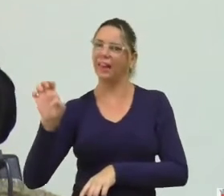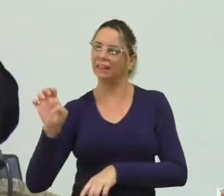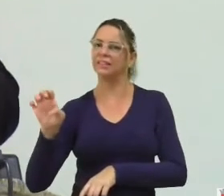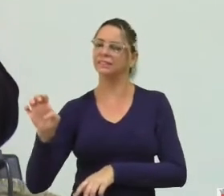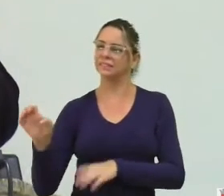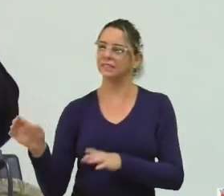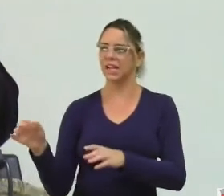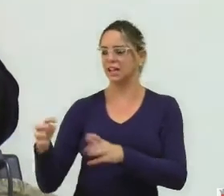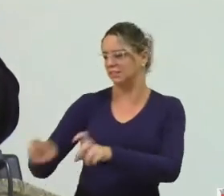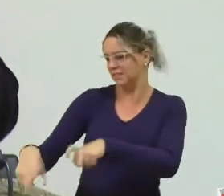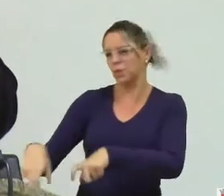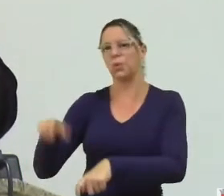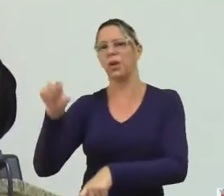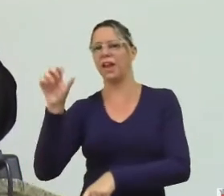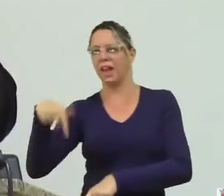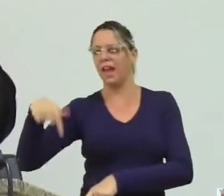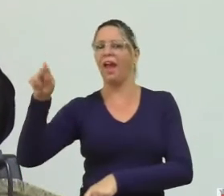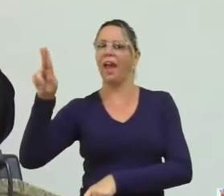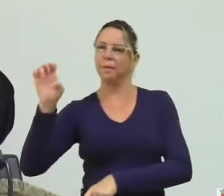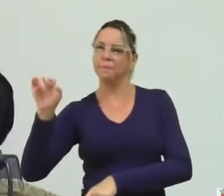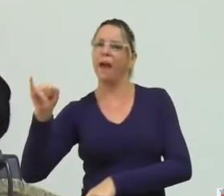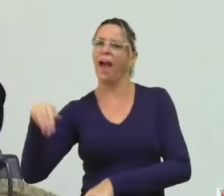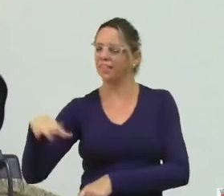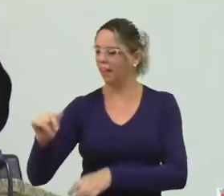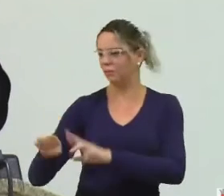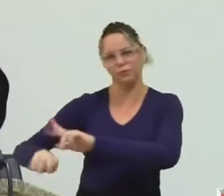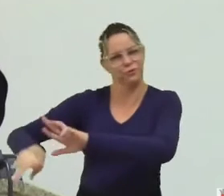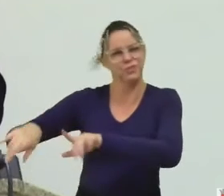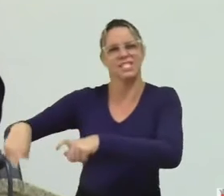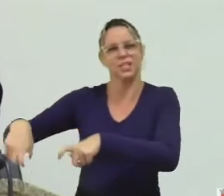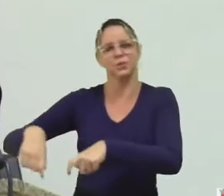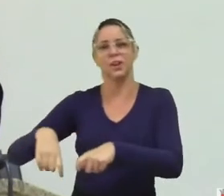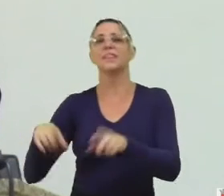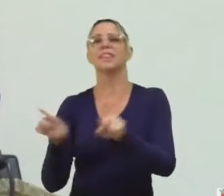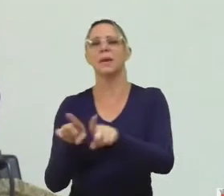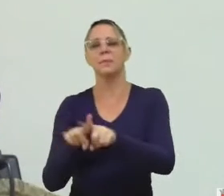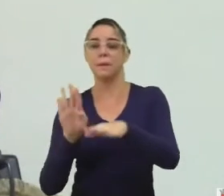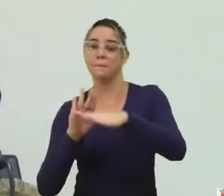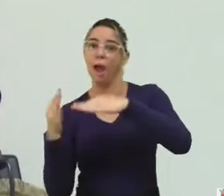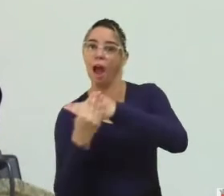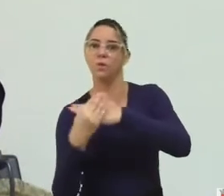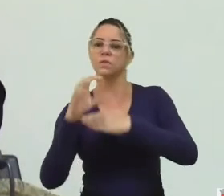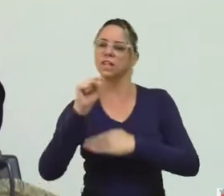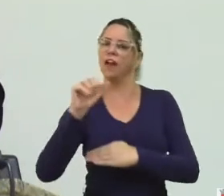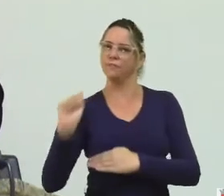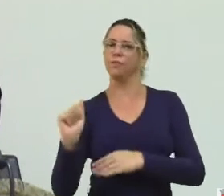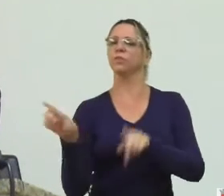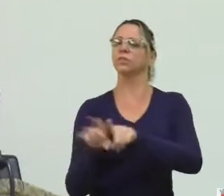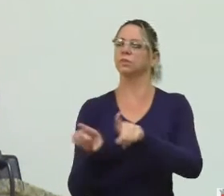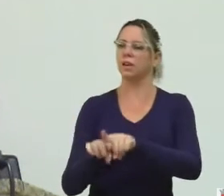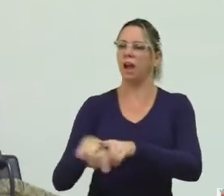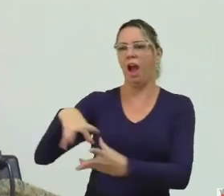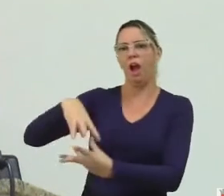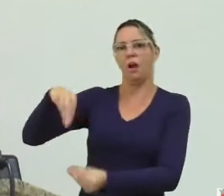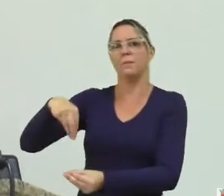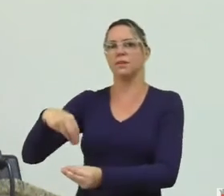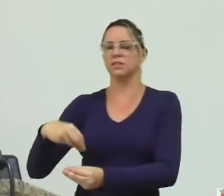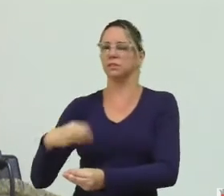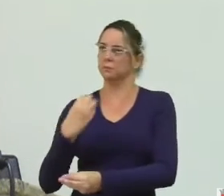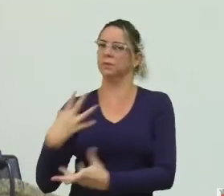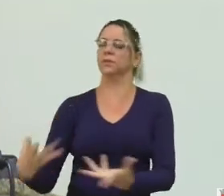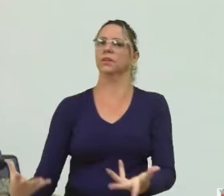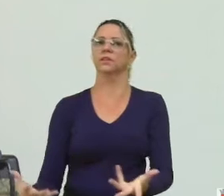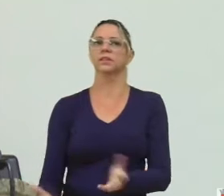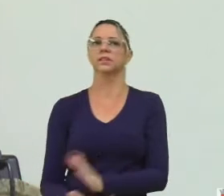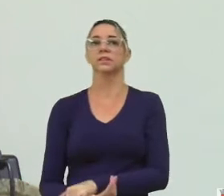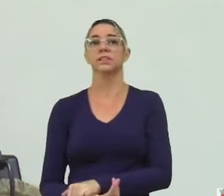região, pessoal aqui da Rua de Santo Afonso, das Almas Benditas. A seu